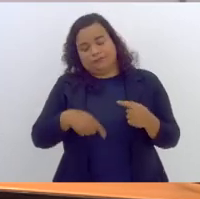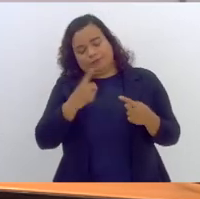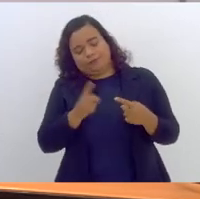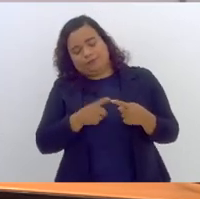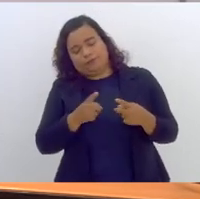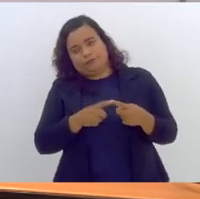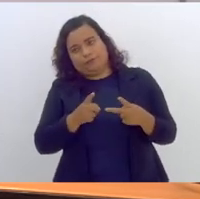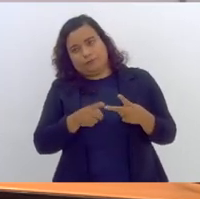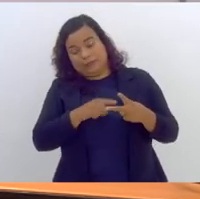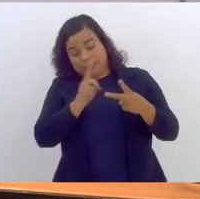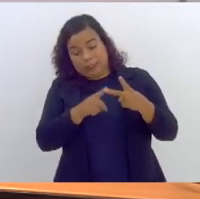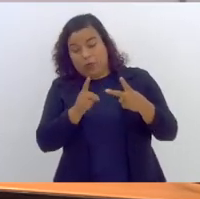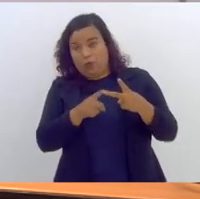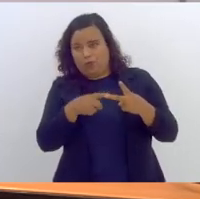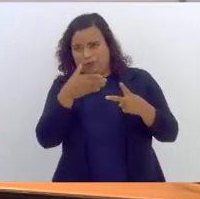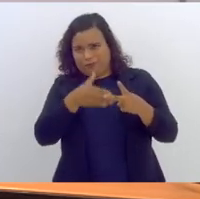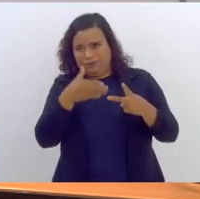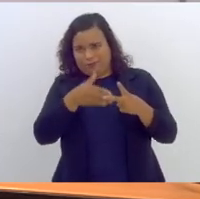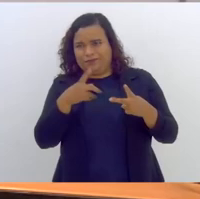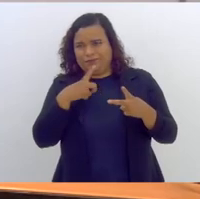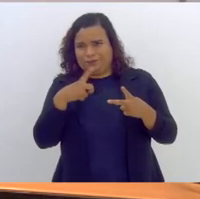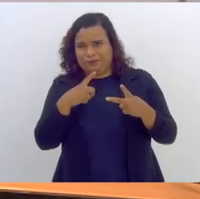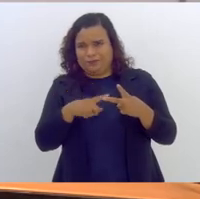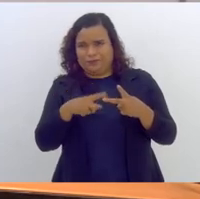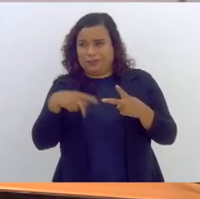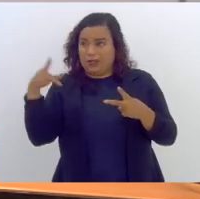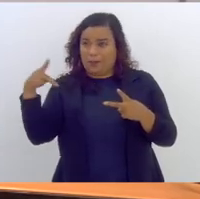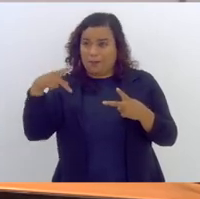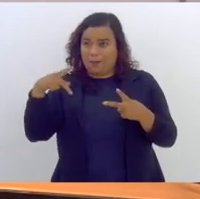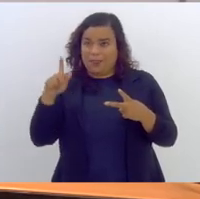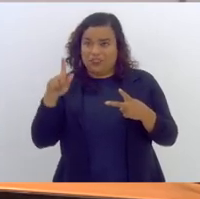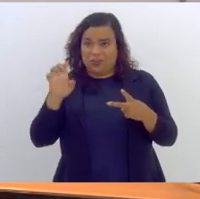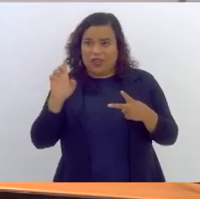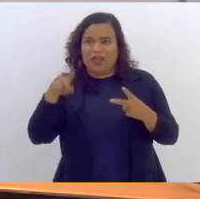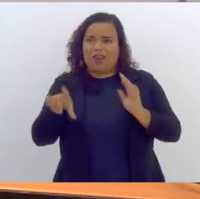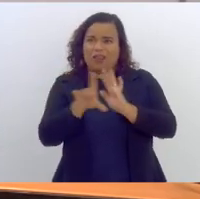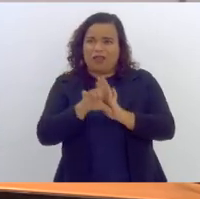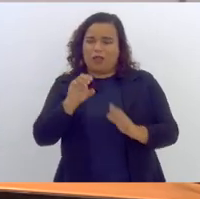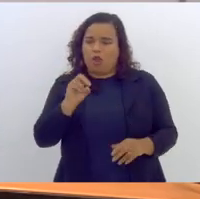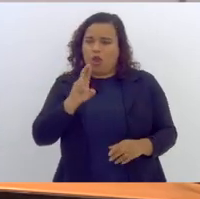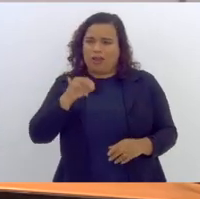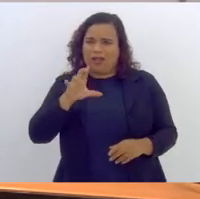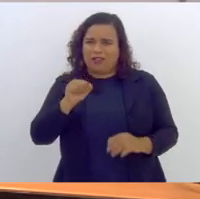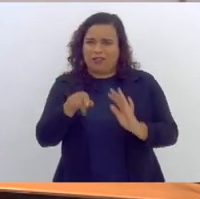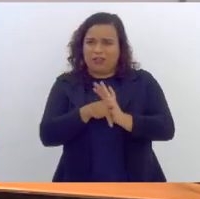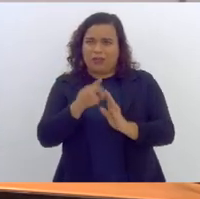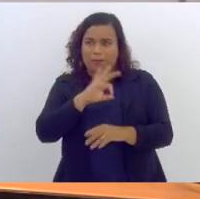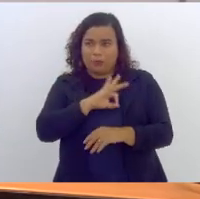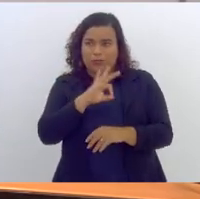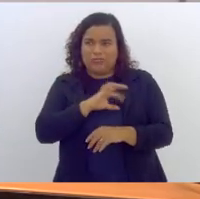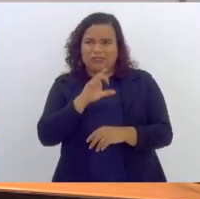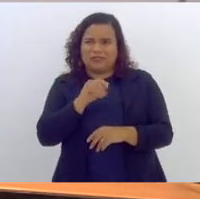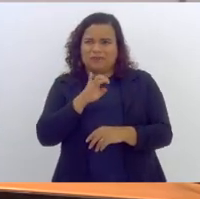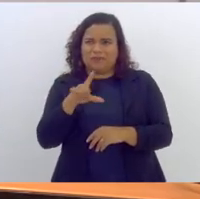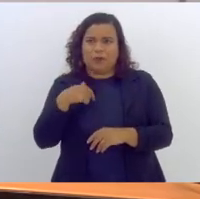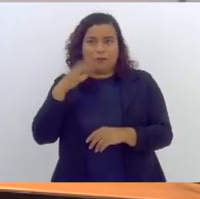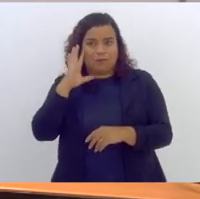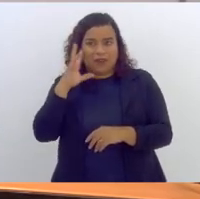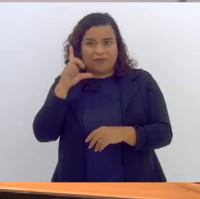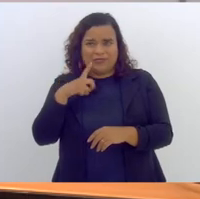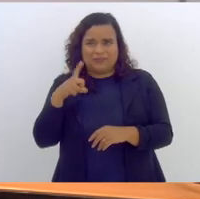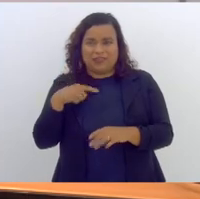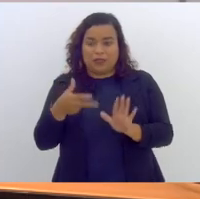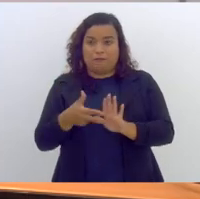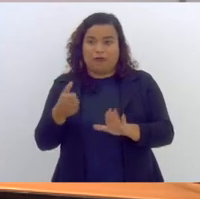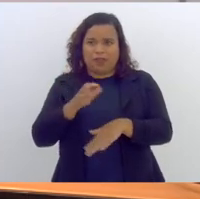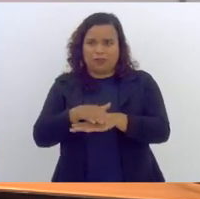entrave que nós estamos nos debruçando agora com a pge a Lei Orgânica da Polícia Civil ela previu em que pesa o veto